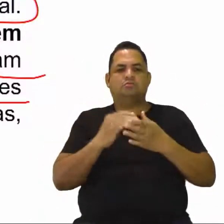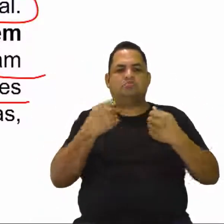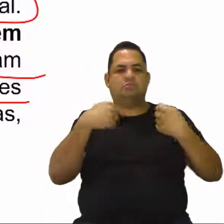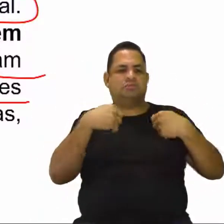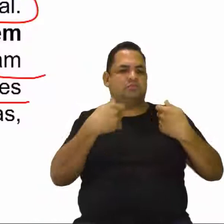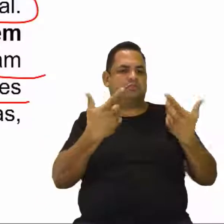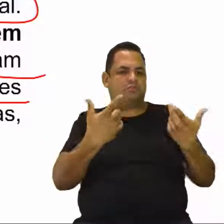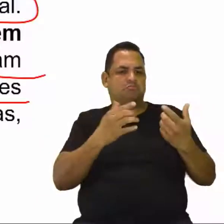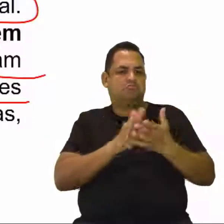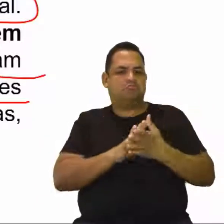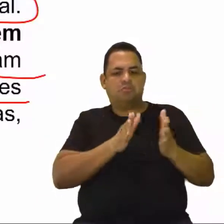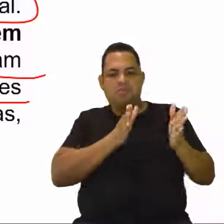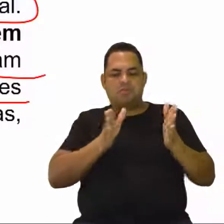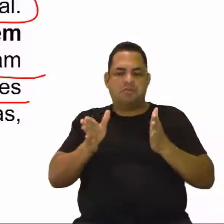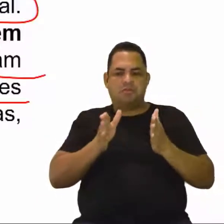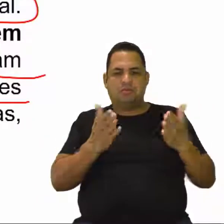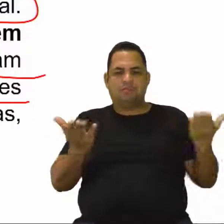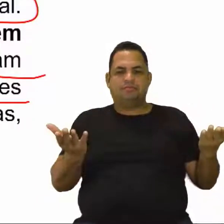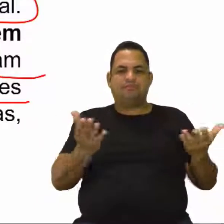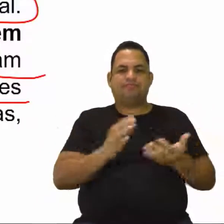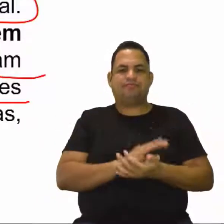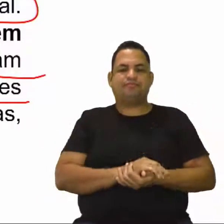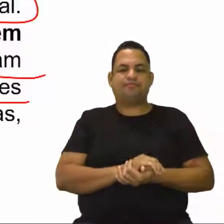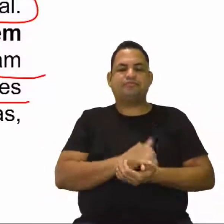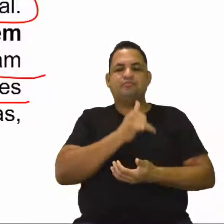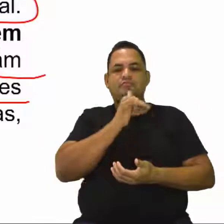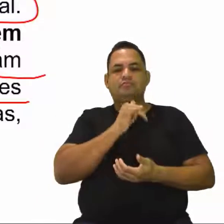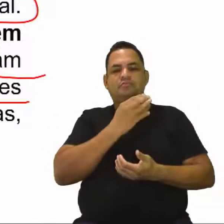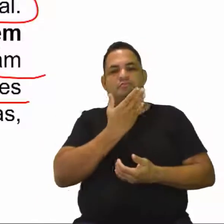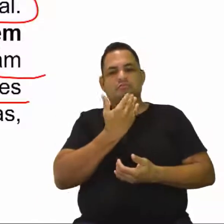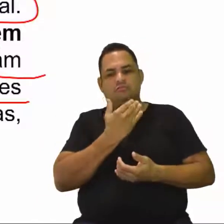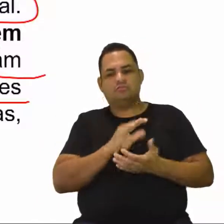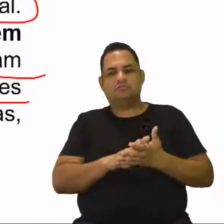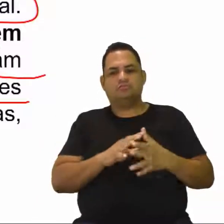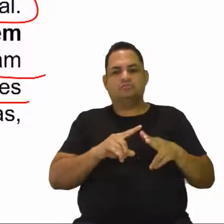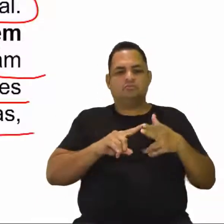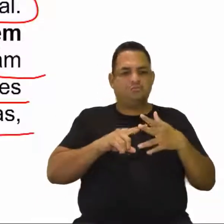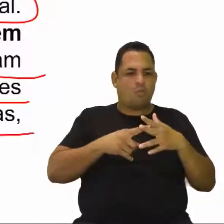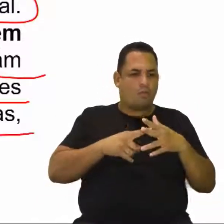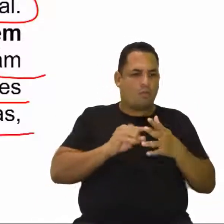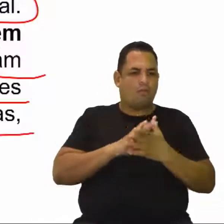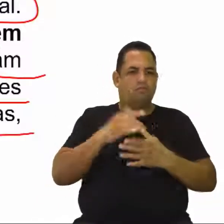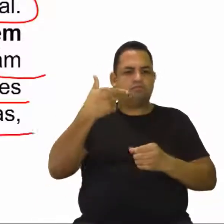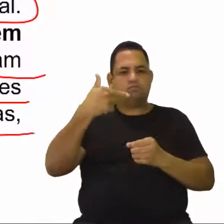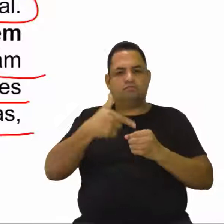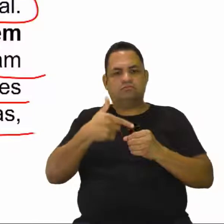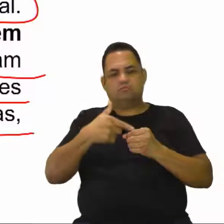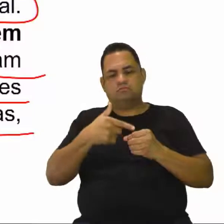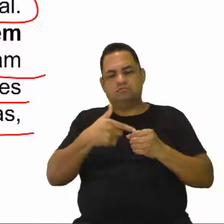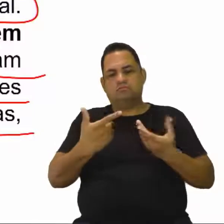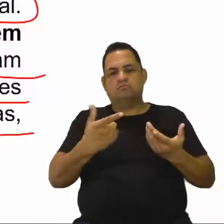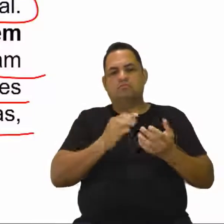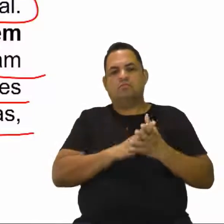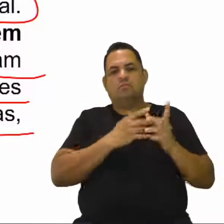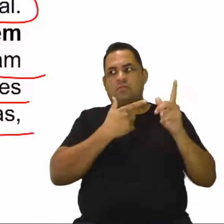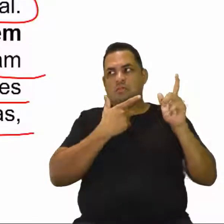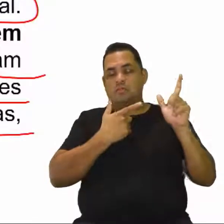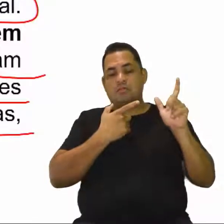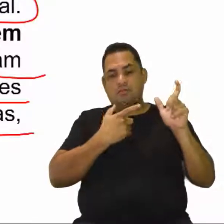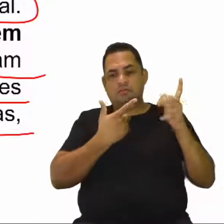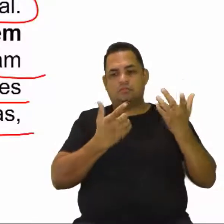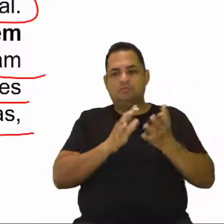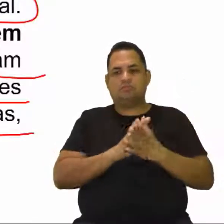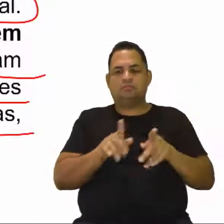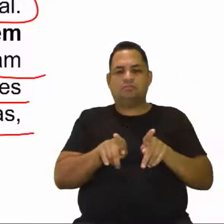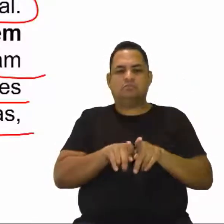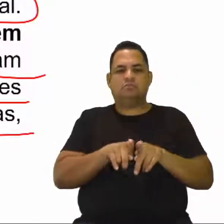eles necessitavam naquela época. Por exemplo, alimentos, máquinas, combustível,